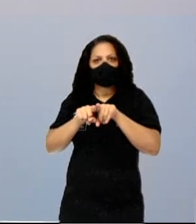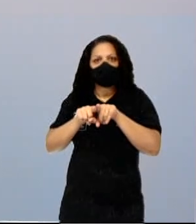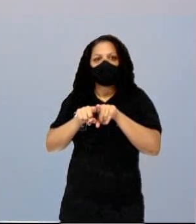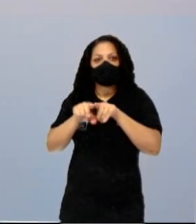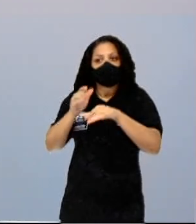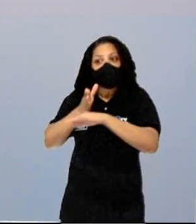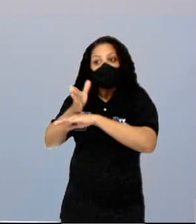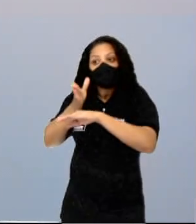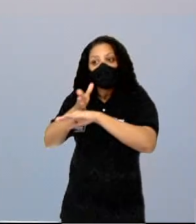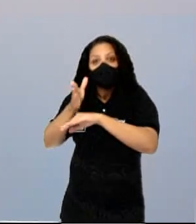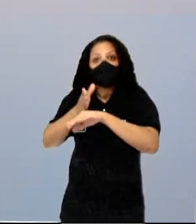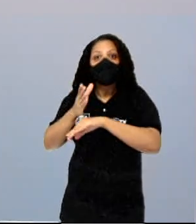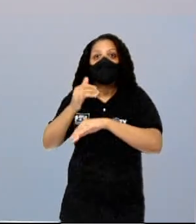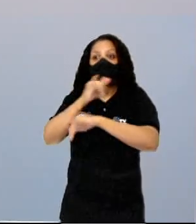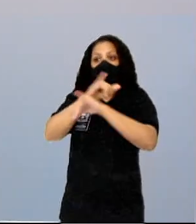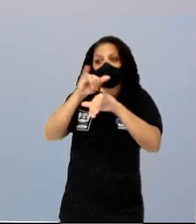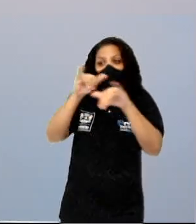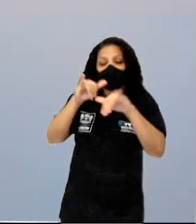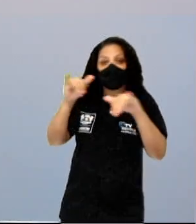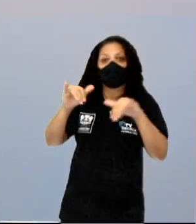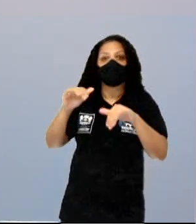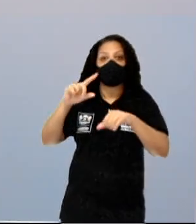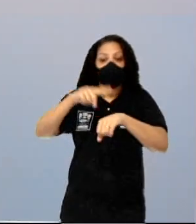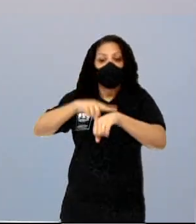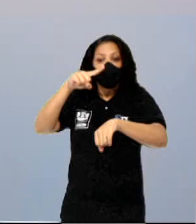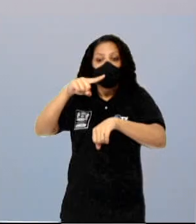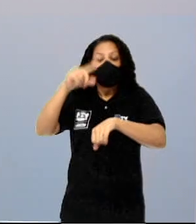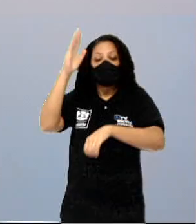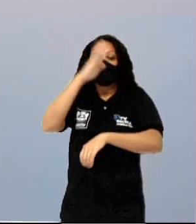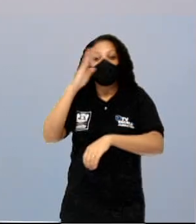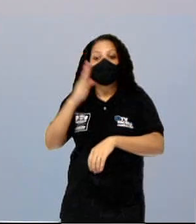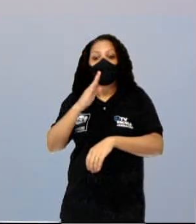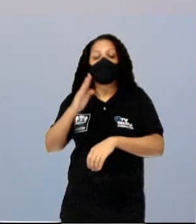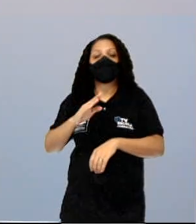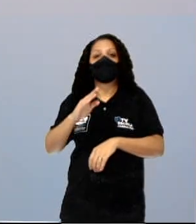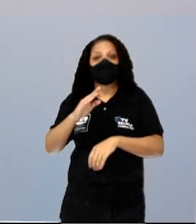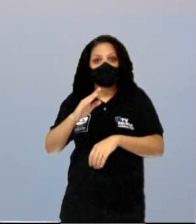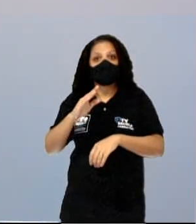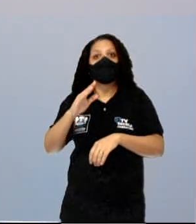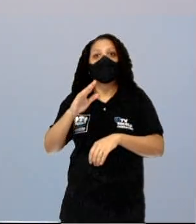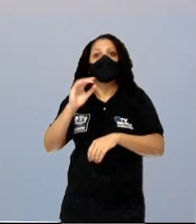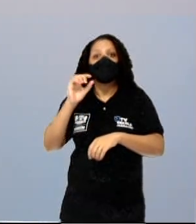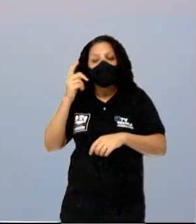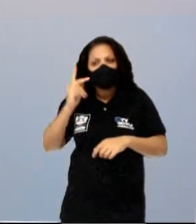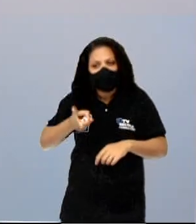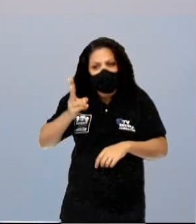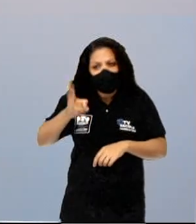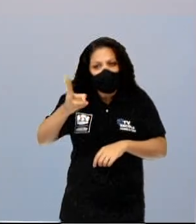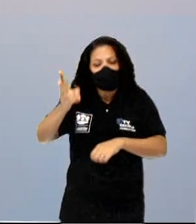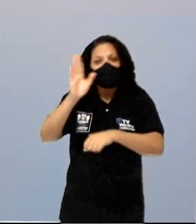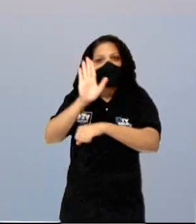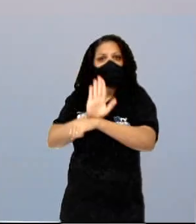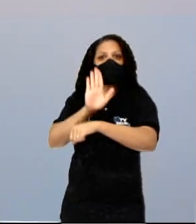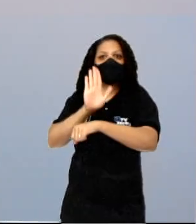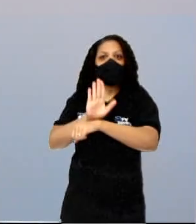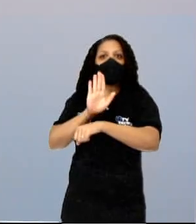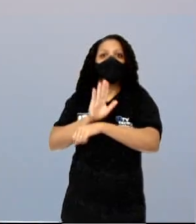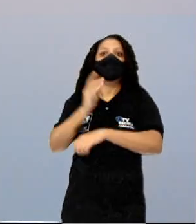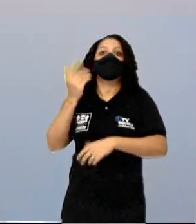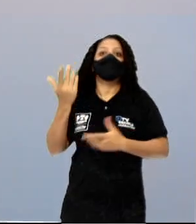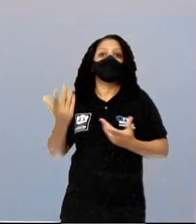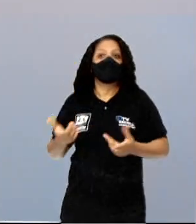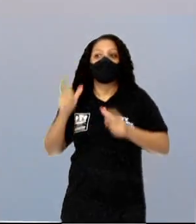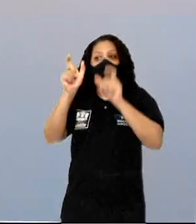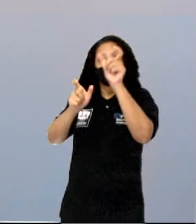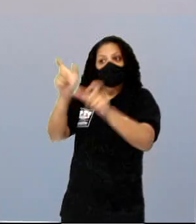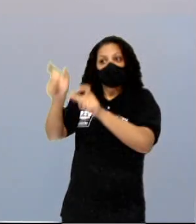com a Hora do Brasil, todo final de tarde, o que vai gerar uma adesão muito forte de Vargas à população brasileira. E o